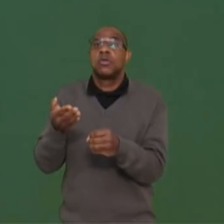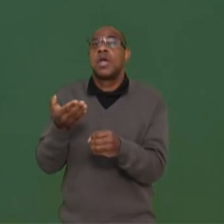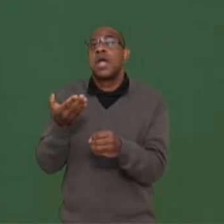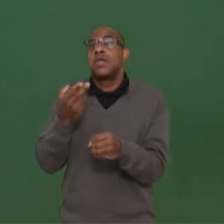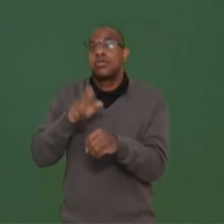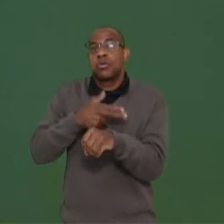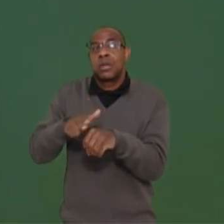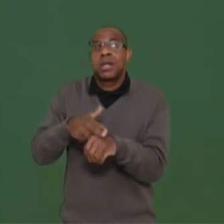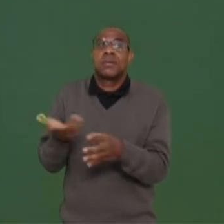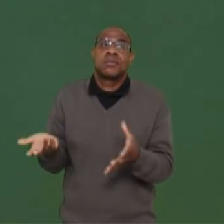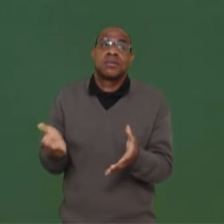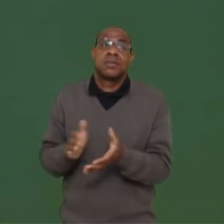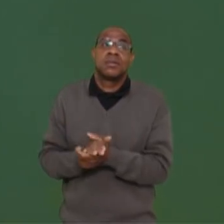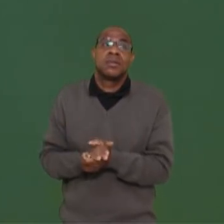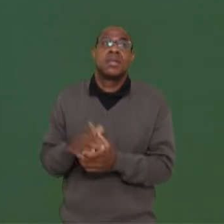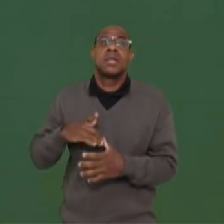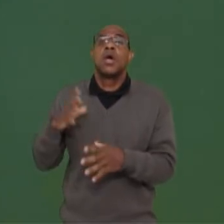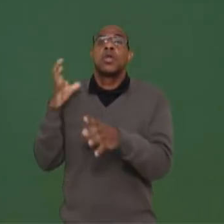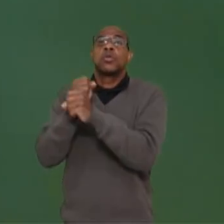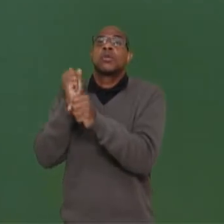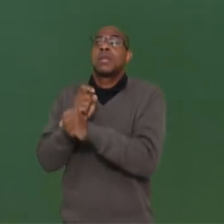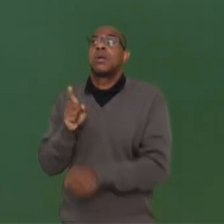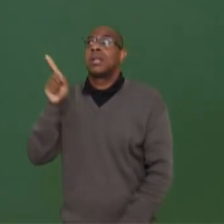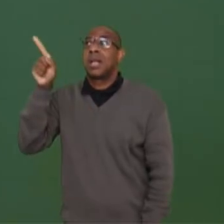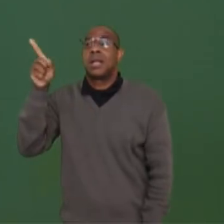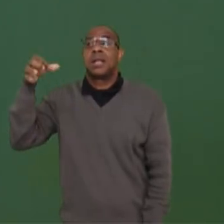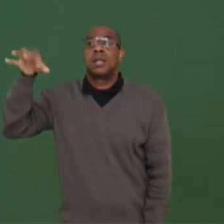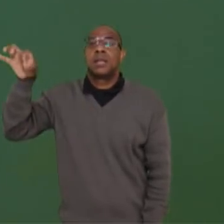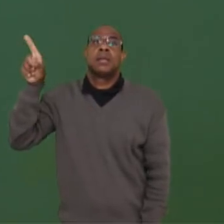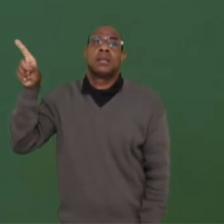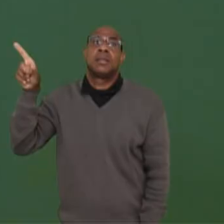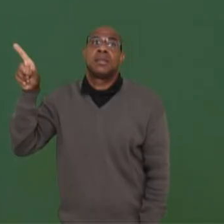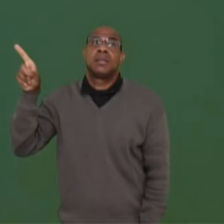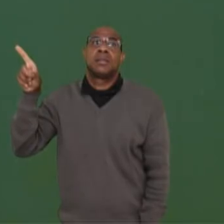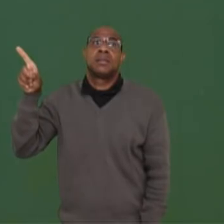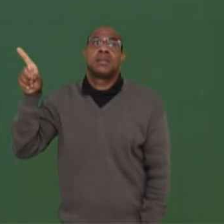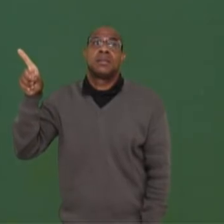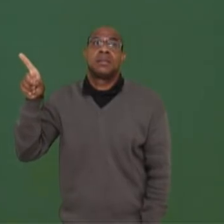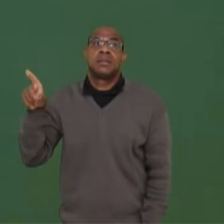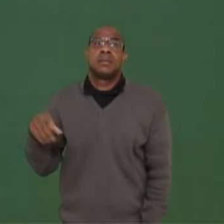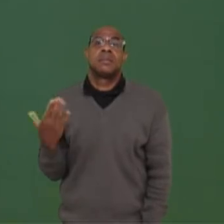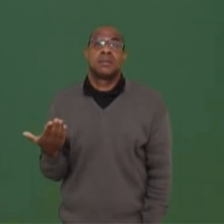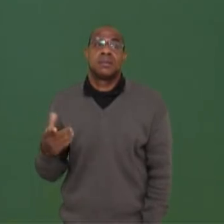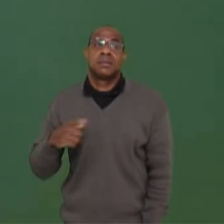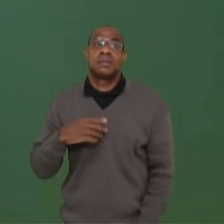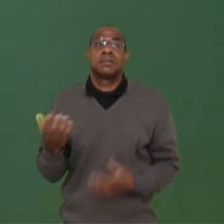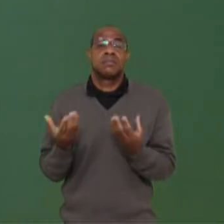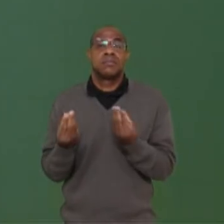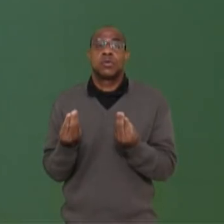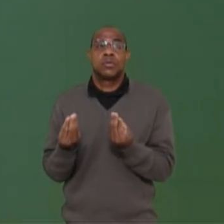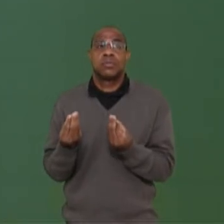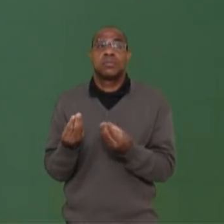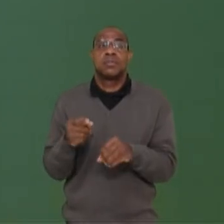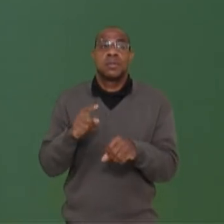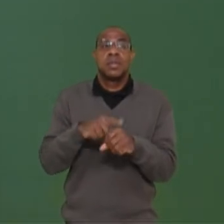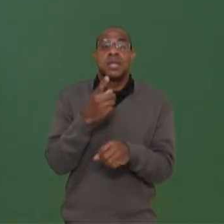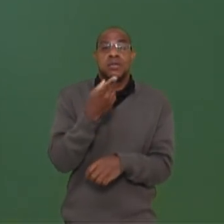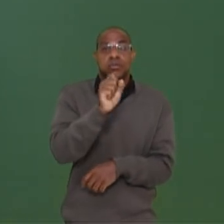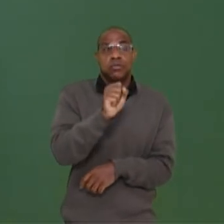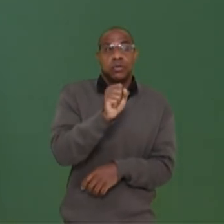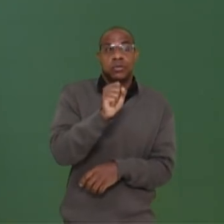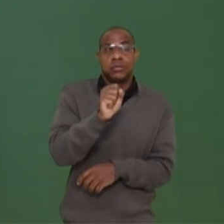favoráveis que eu tenho. Aqui eu tenho o total de combinações. Eu quero saber o total de sorvetes com calda de chocolate. Então vai dar o quê? 18